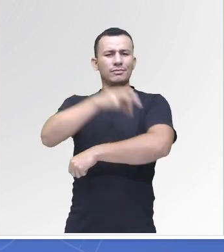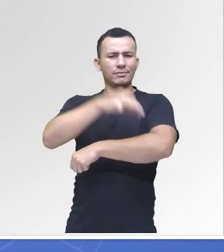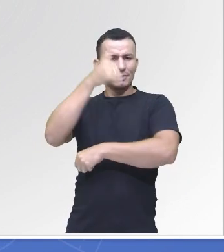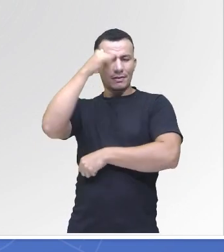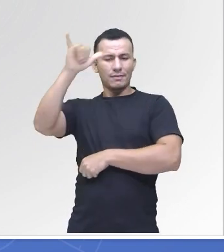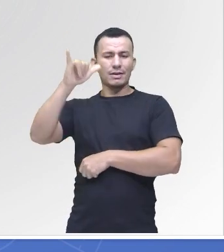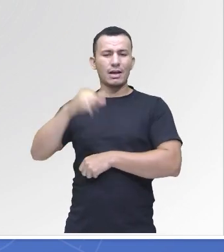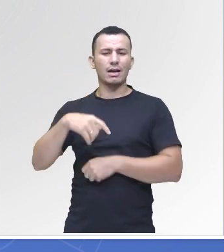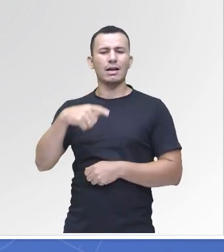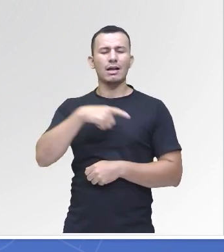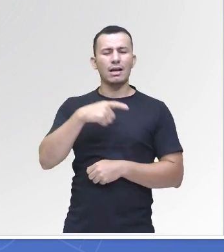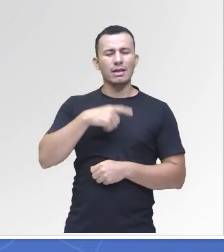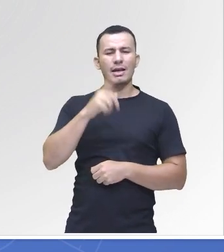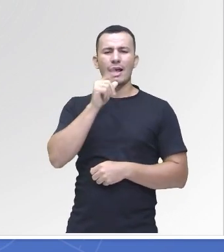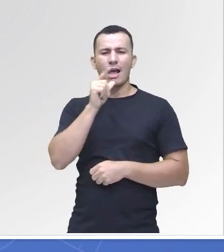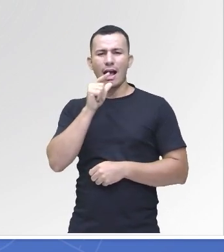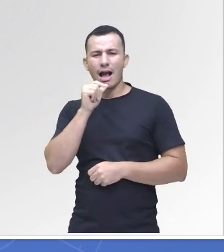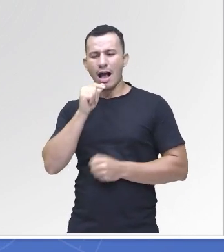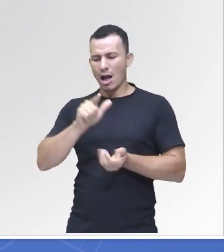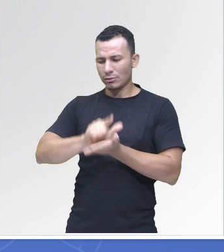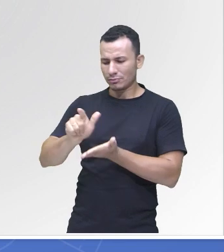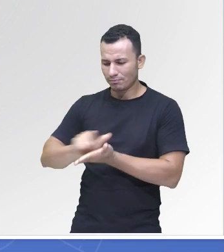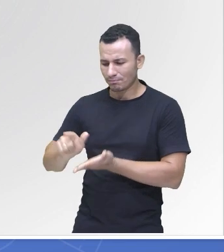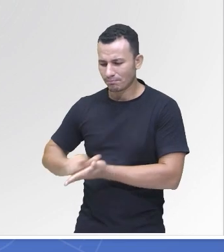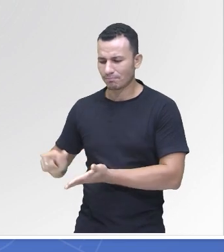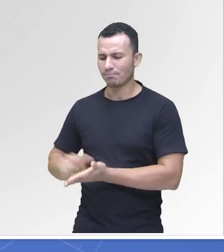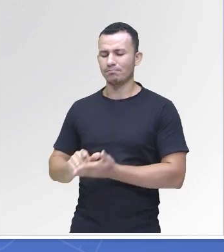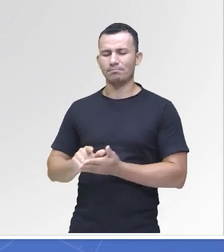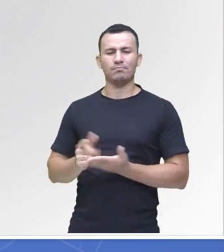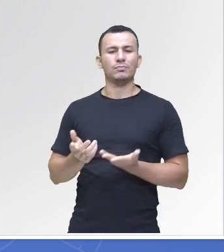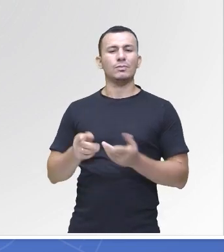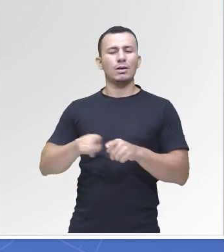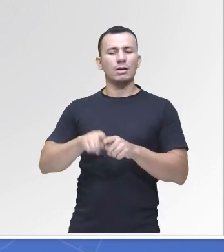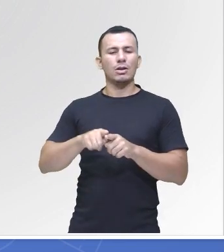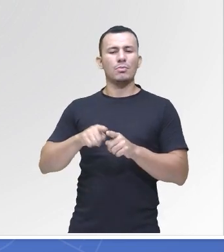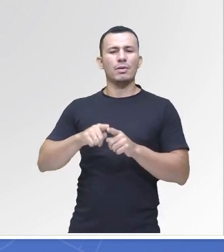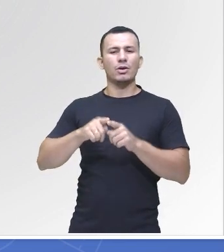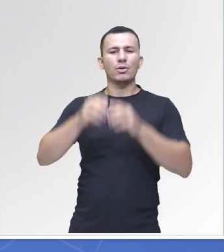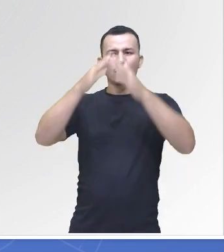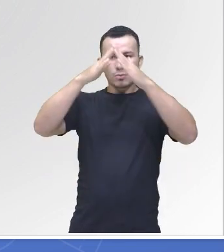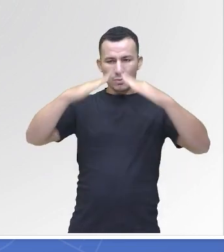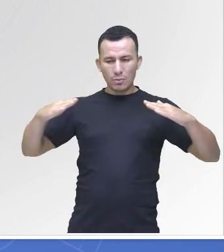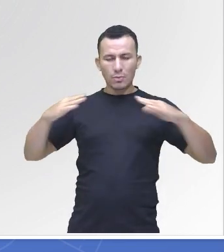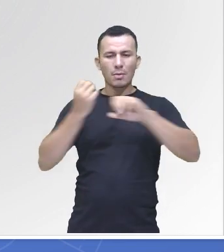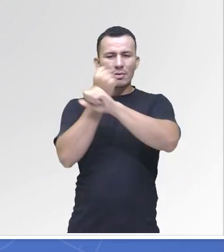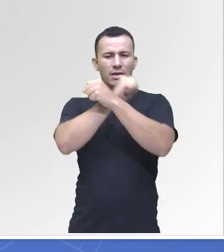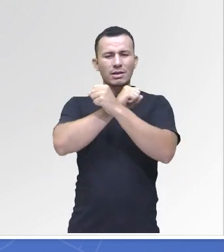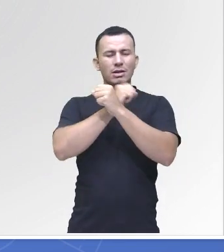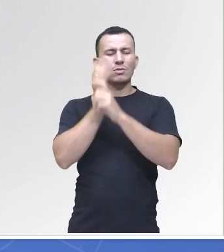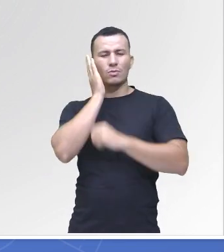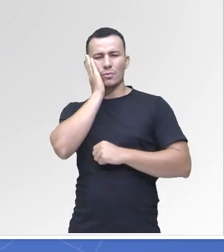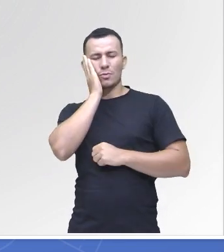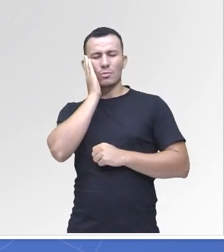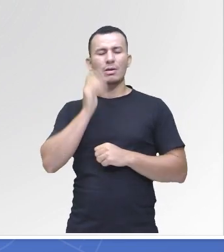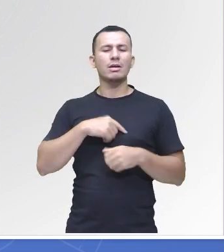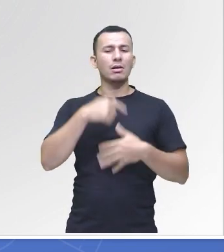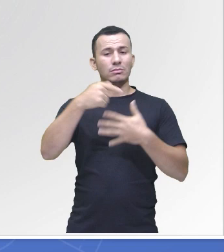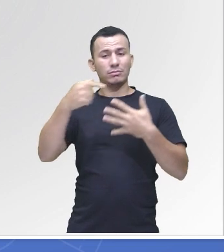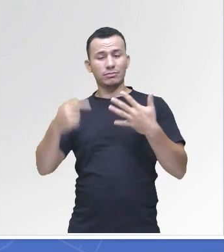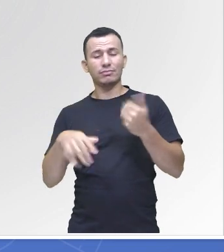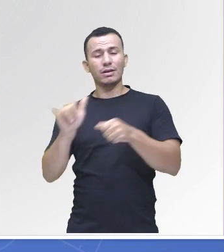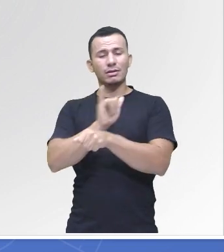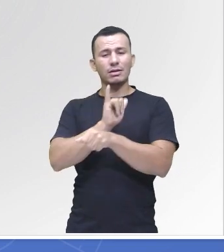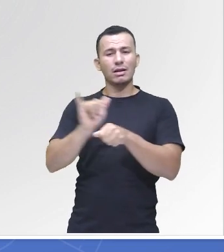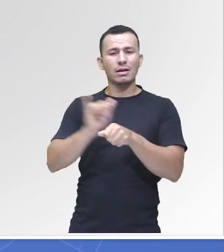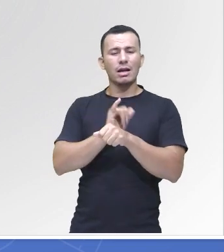a retirada dessa água, né, tampar vasos, aqui o uso de mosqueteiro, né? Então, todos esses métodos previnem ali,